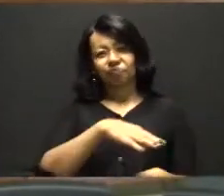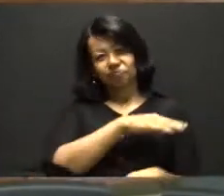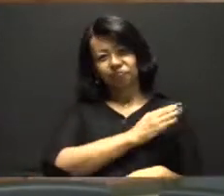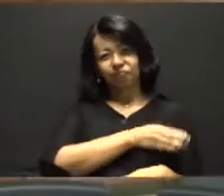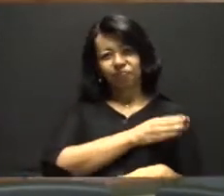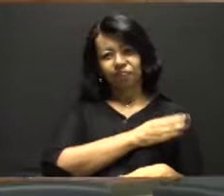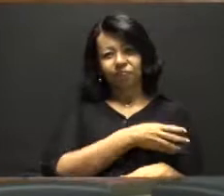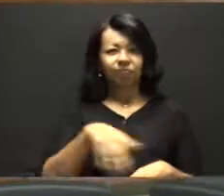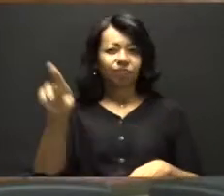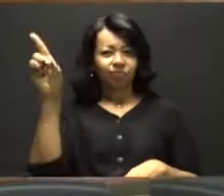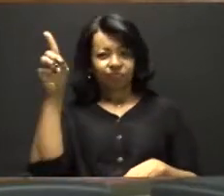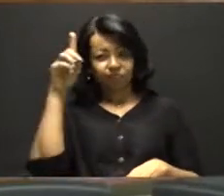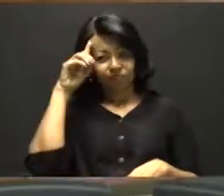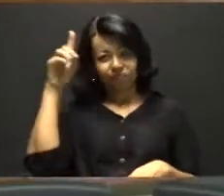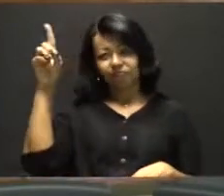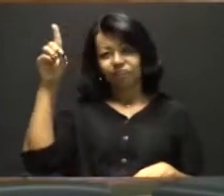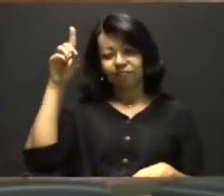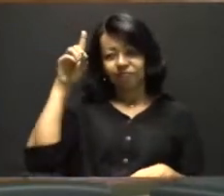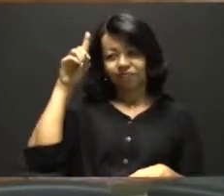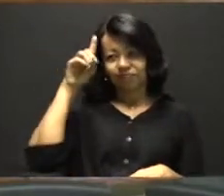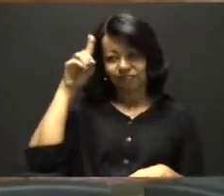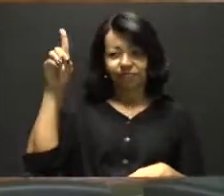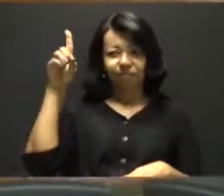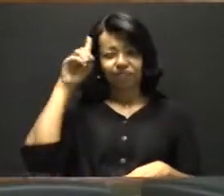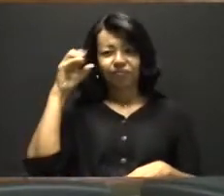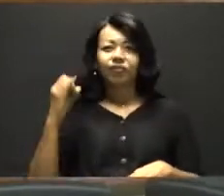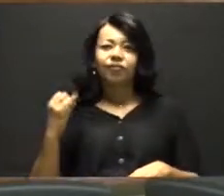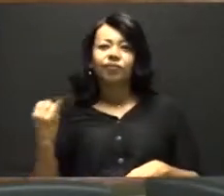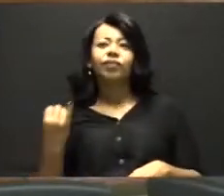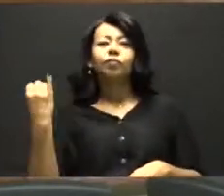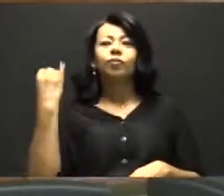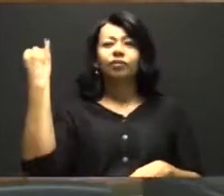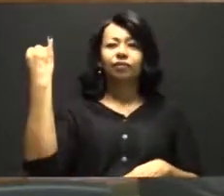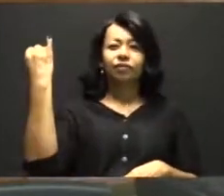esse dia tão é importante